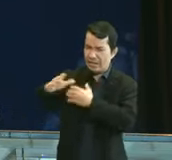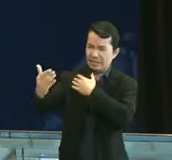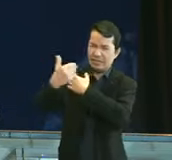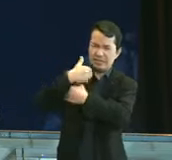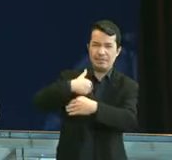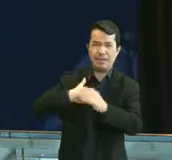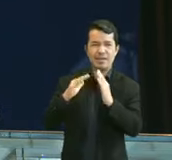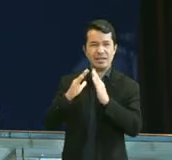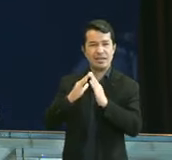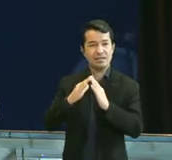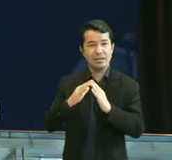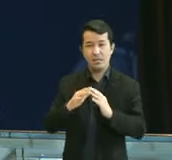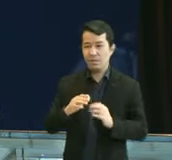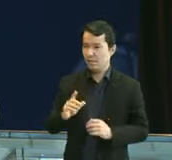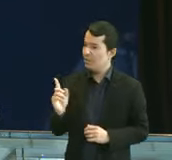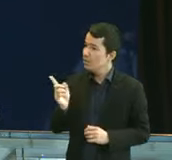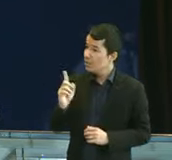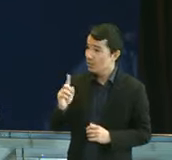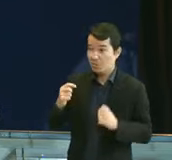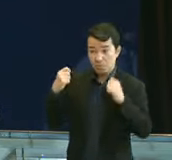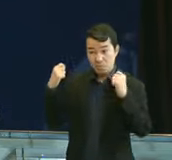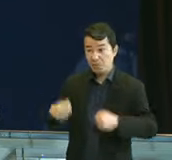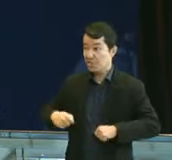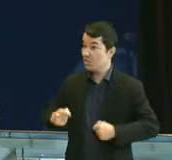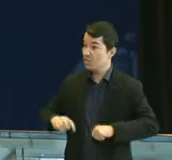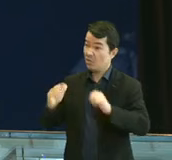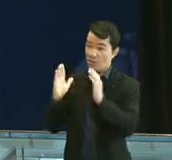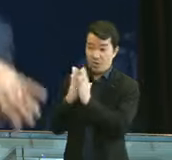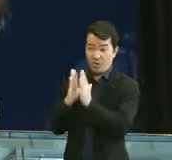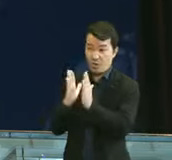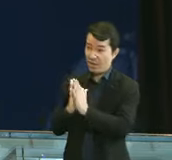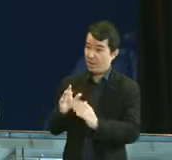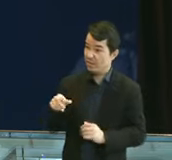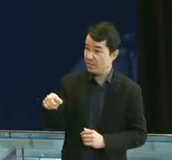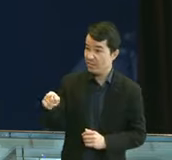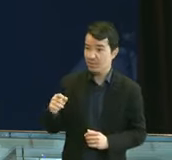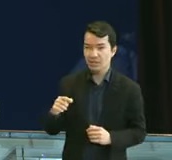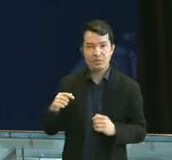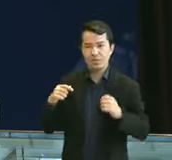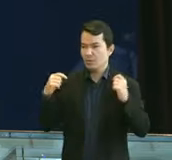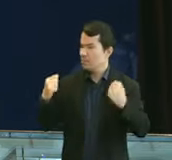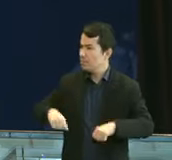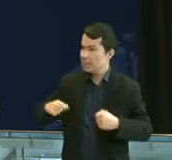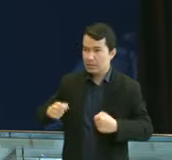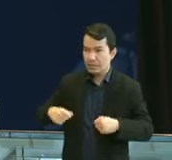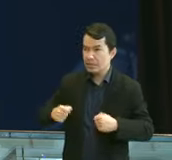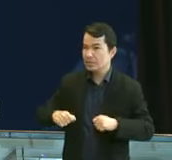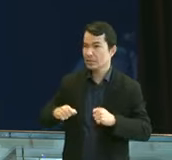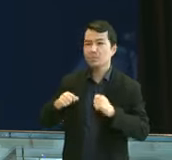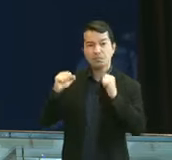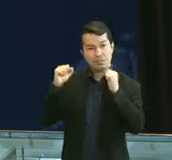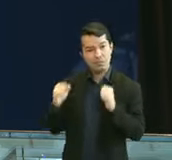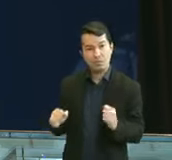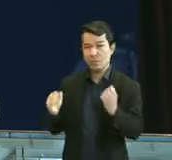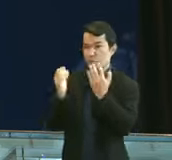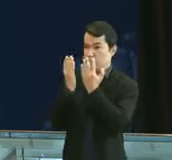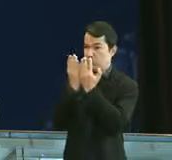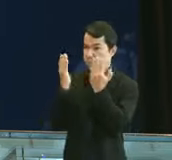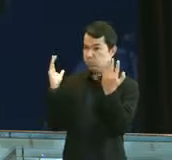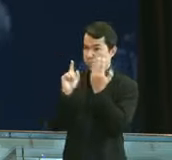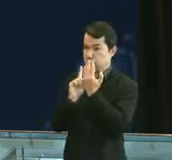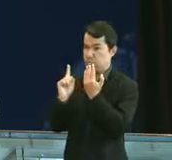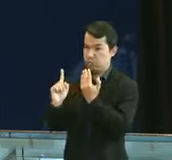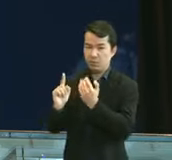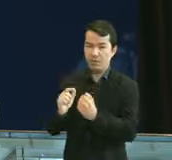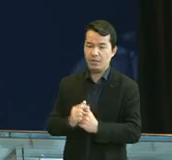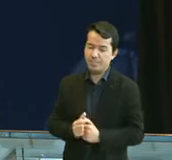Pastor, eu preciso orar com você. Eu não preciso subir na sua casa, eu oro na portaria do prédio. Pode ser? Eu